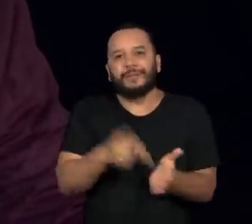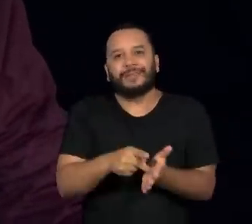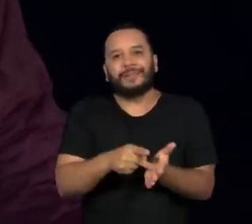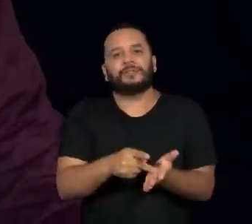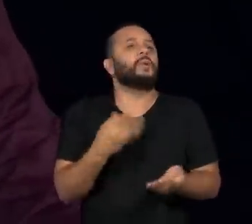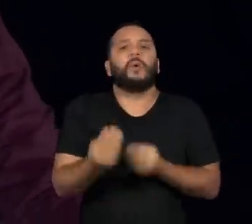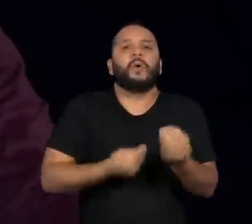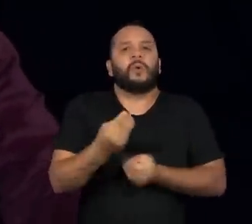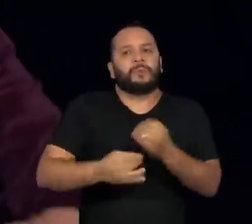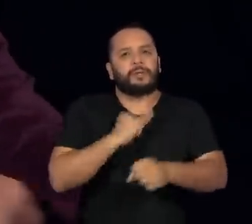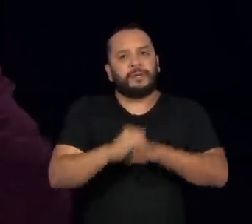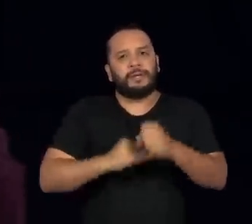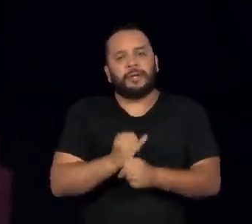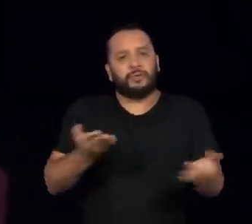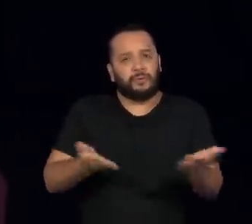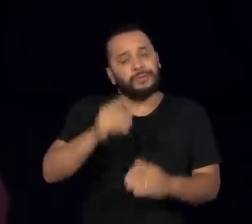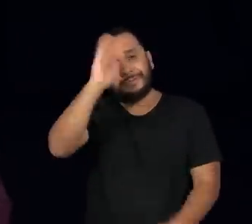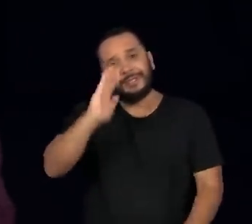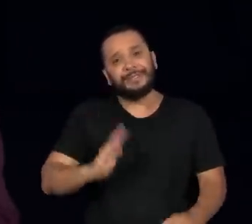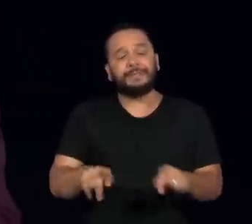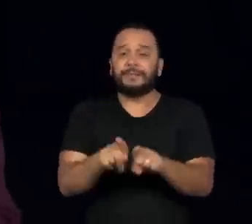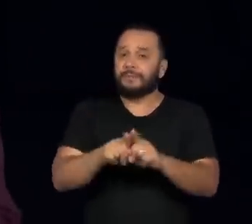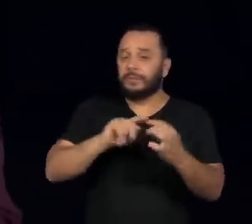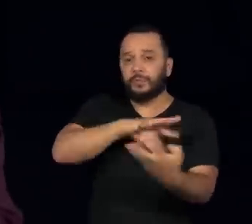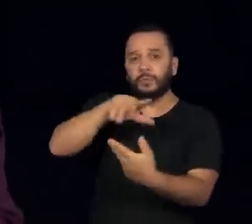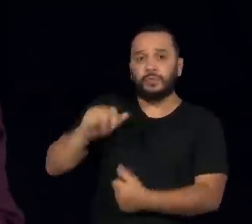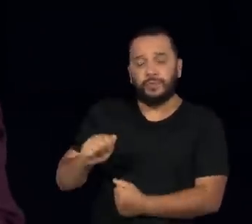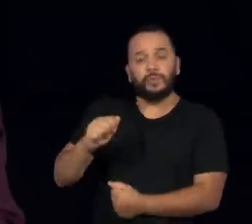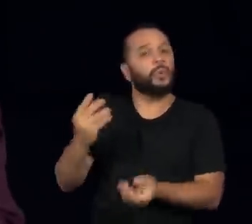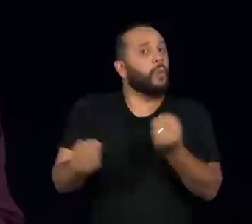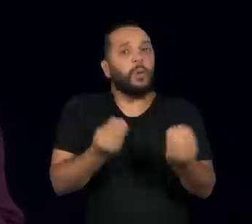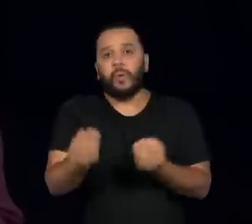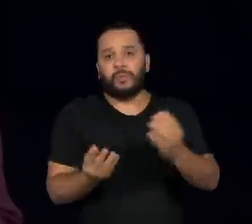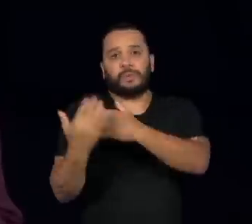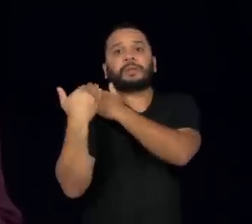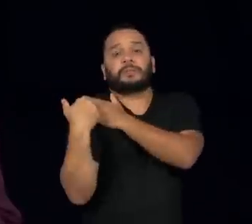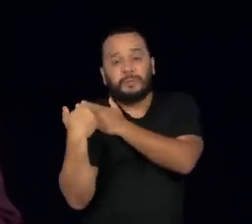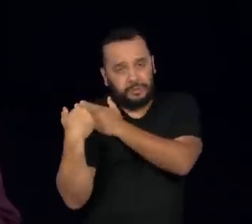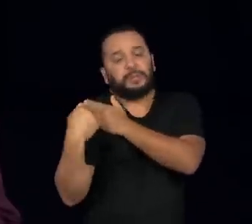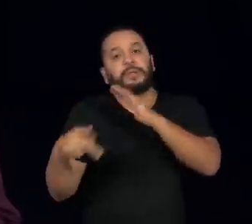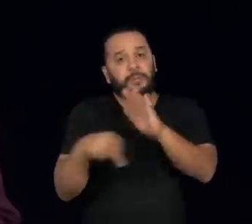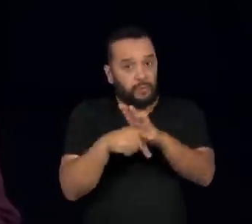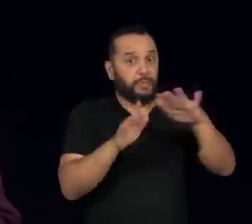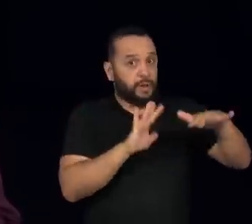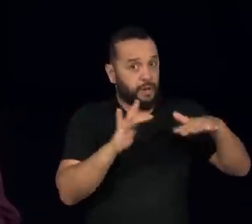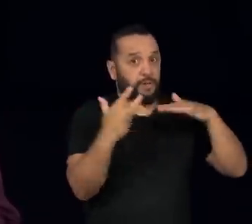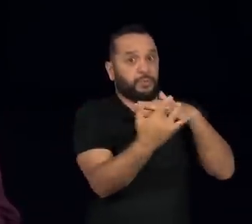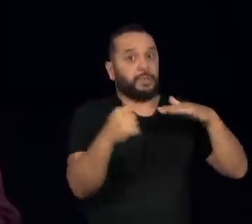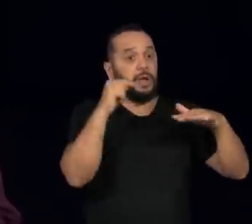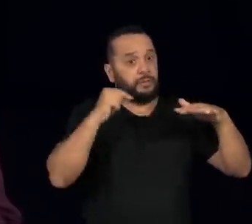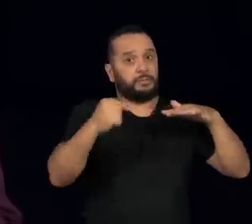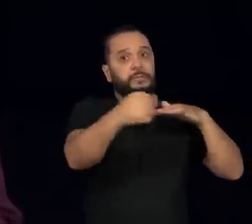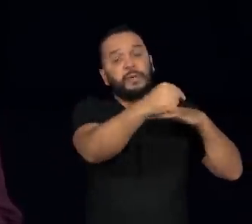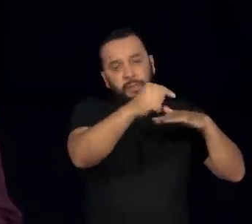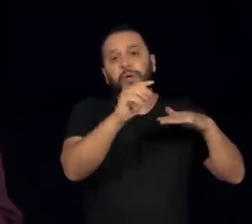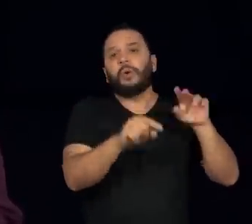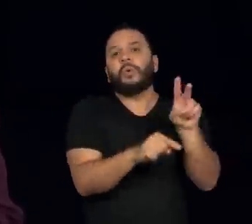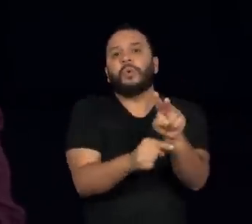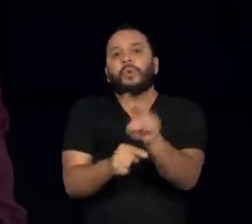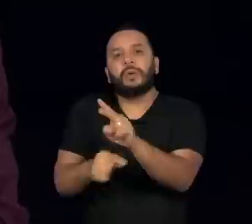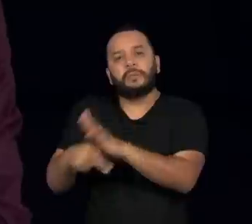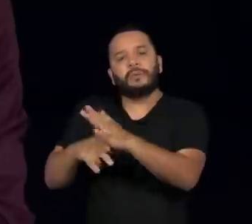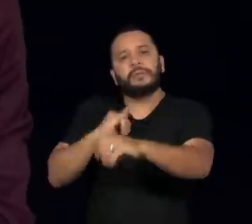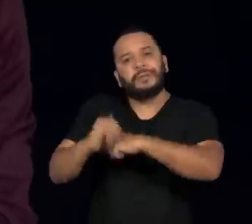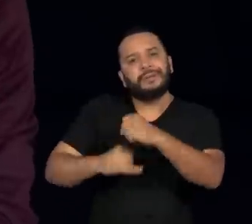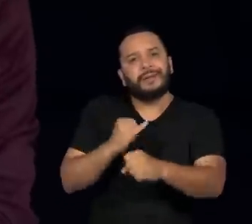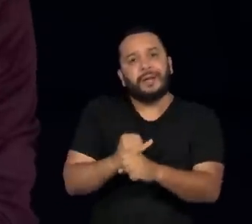hoje no país e no mundo qual é a responsabilidade das plataformas que dominam a internet e